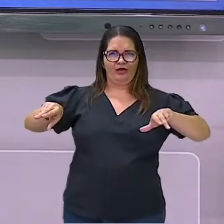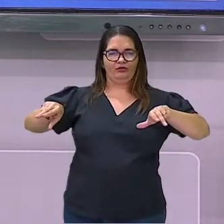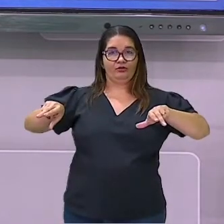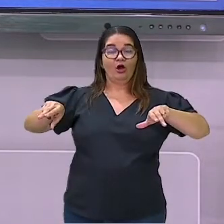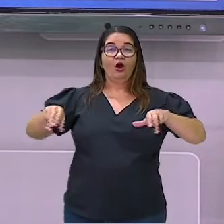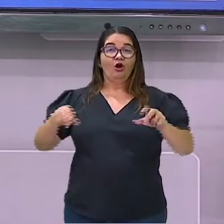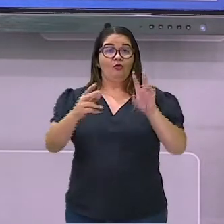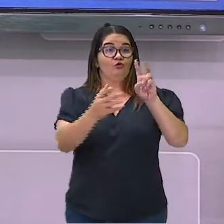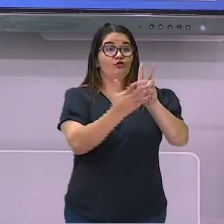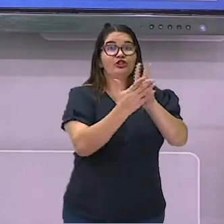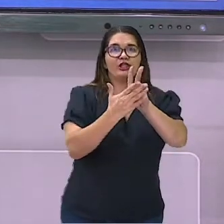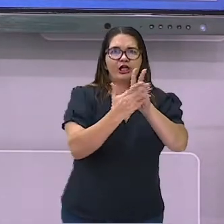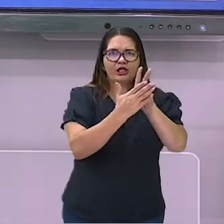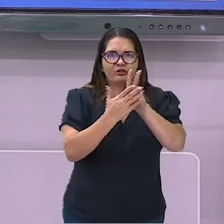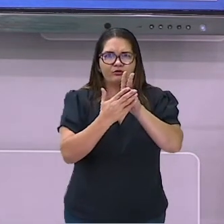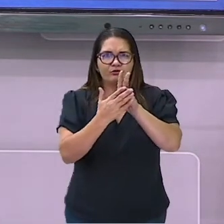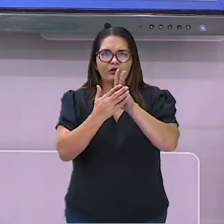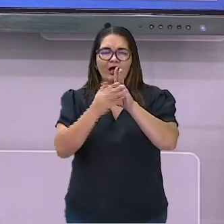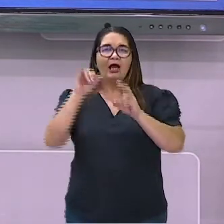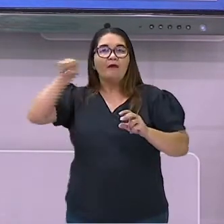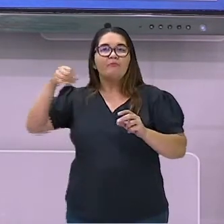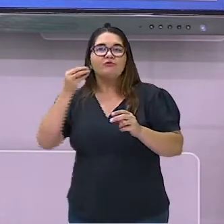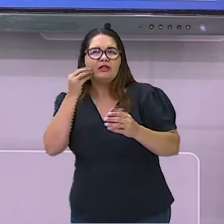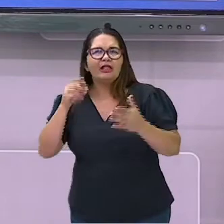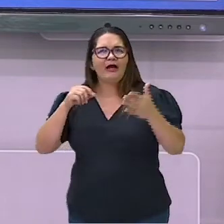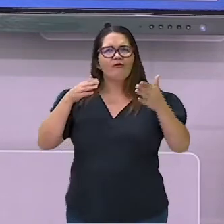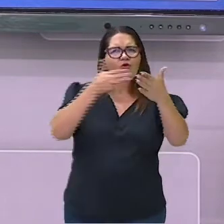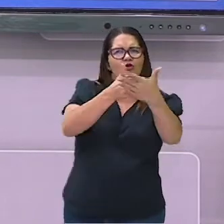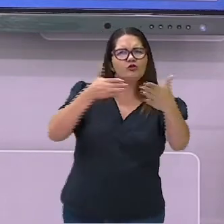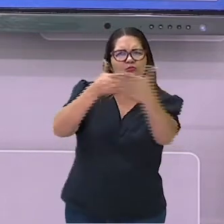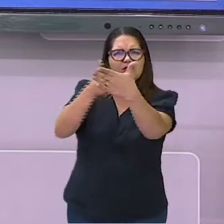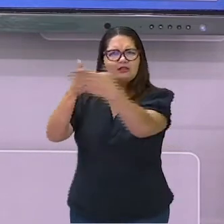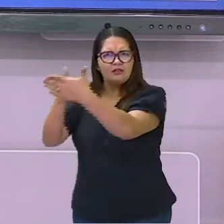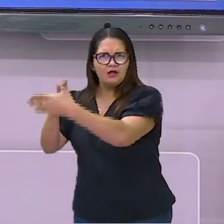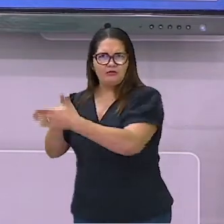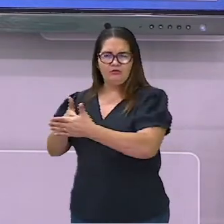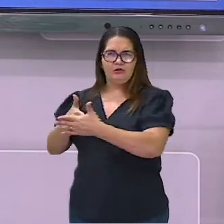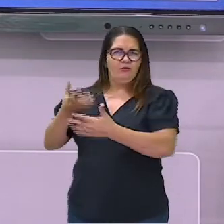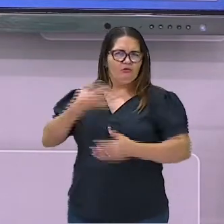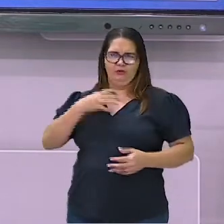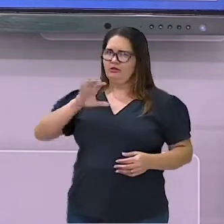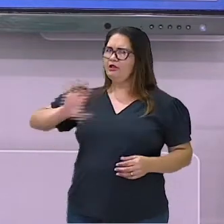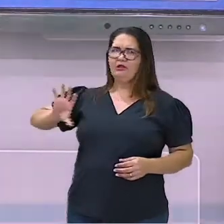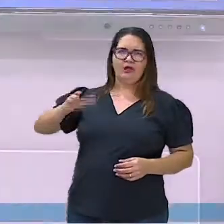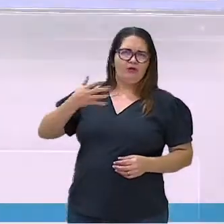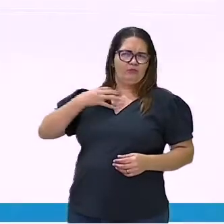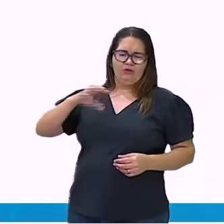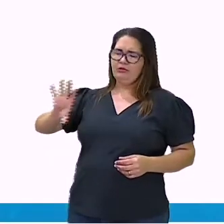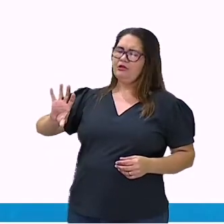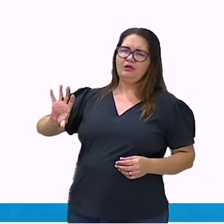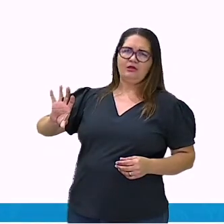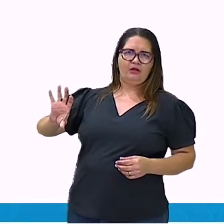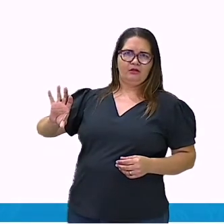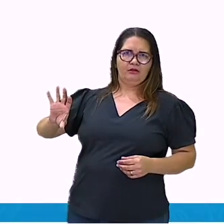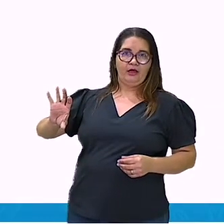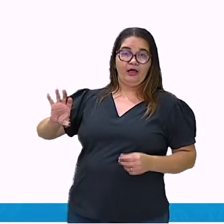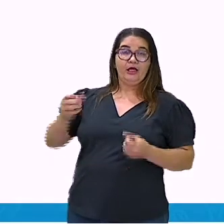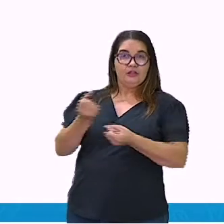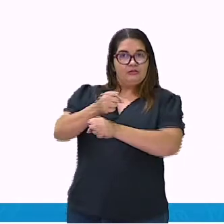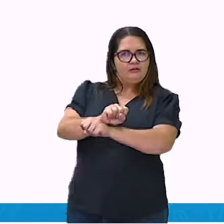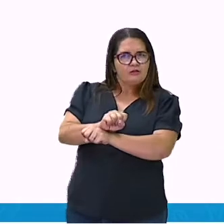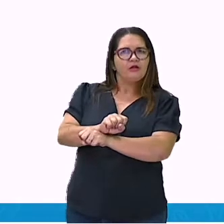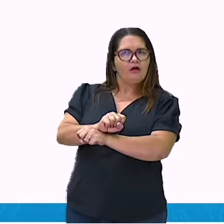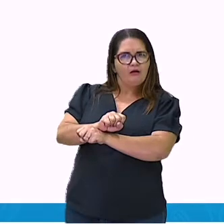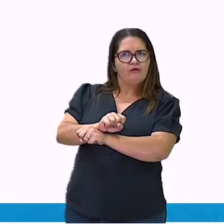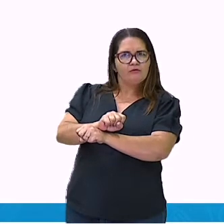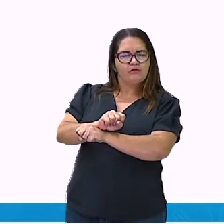pelos colonizadores. Olha nas imagens as diferenças entre as sociedades